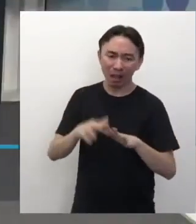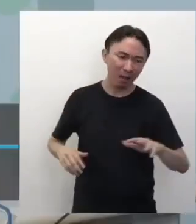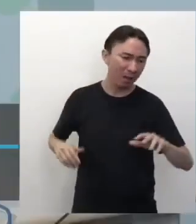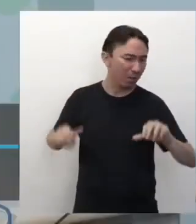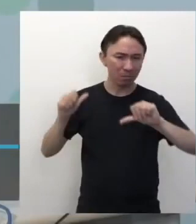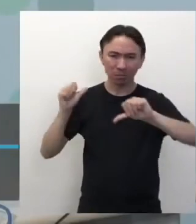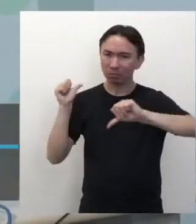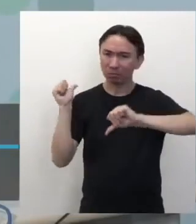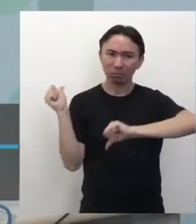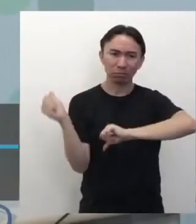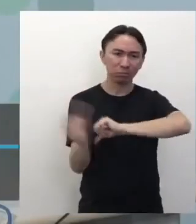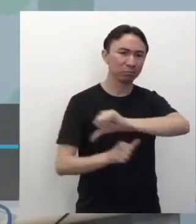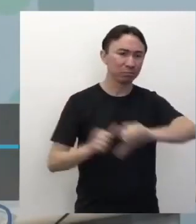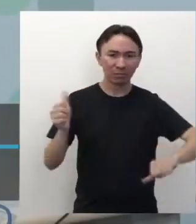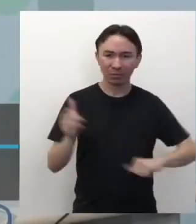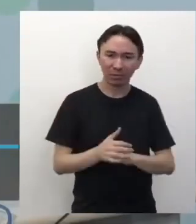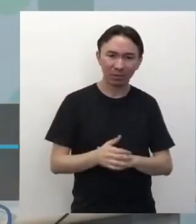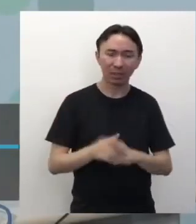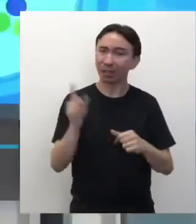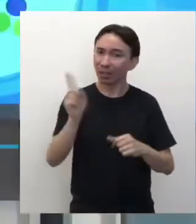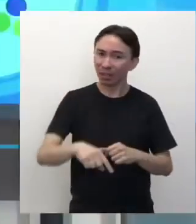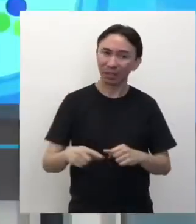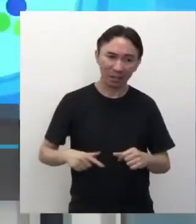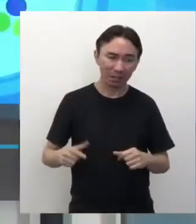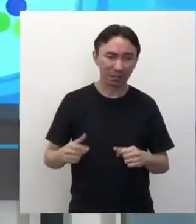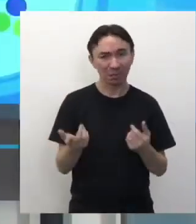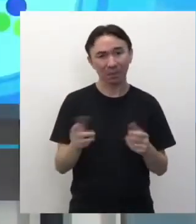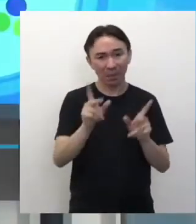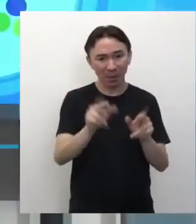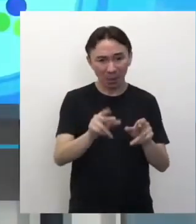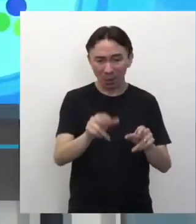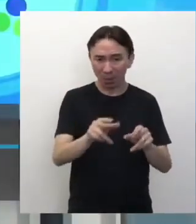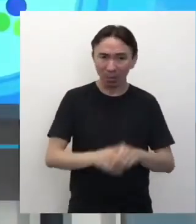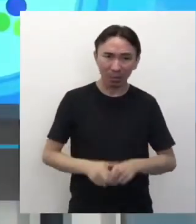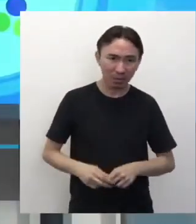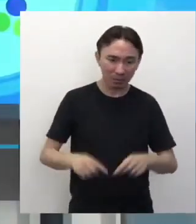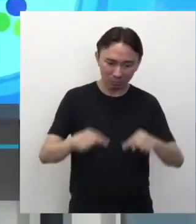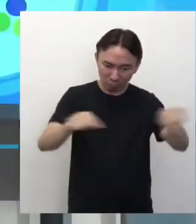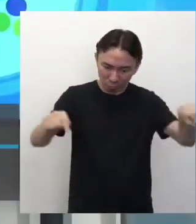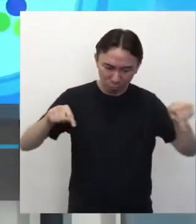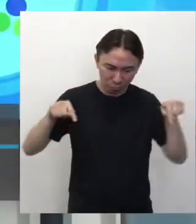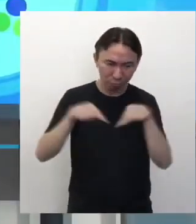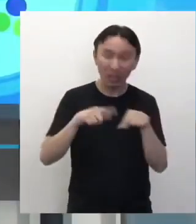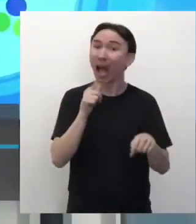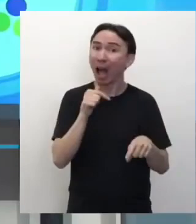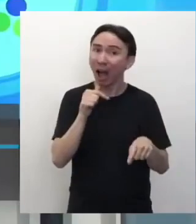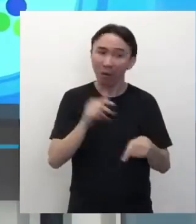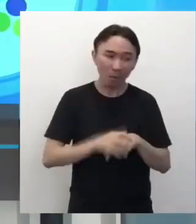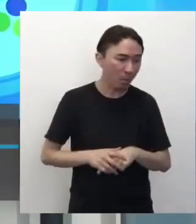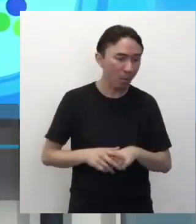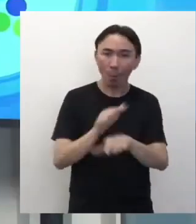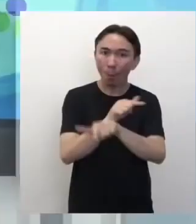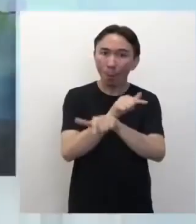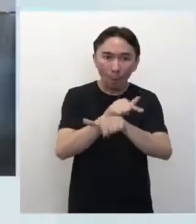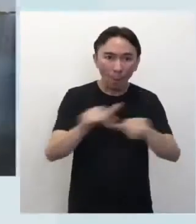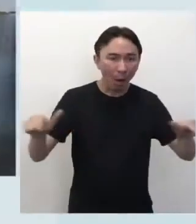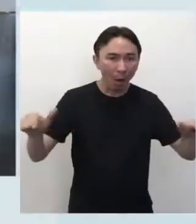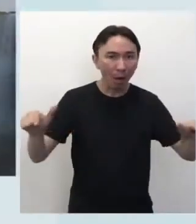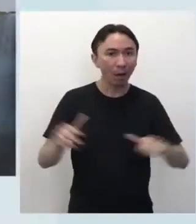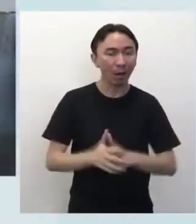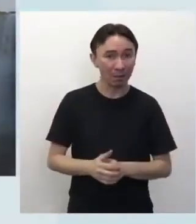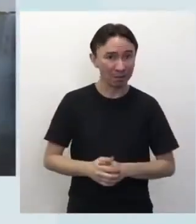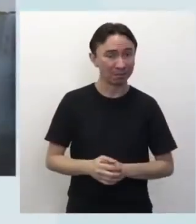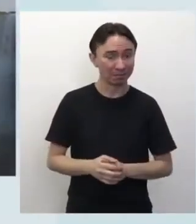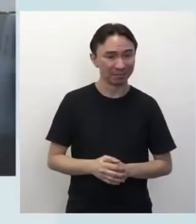piscininha vazia agora. Uma piscininha vazia, muito bem. Bem legal, bem colocado isso aí, professora, eu gostei. Viu? Na próxima imagem nós vamos ver um